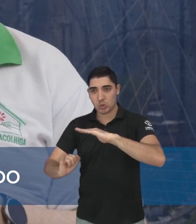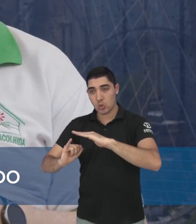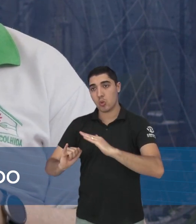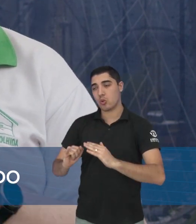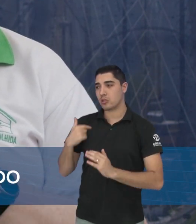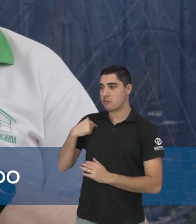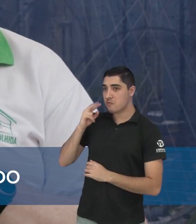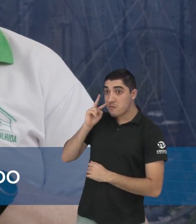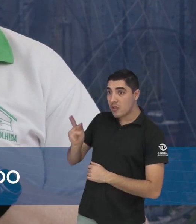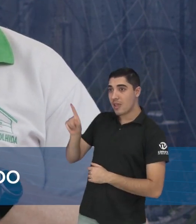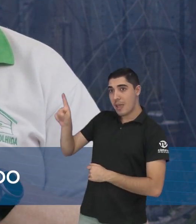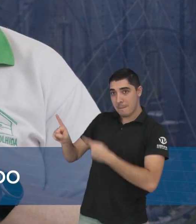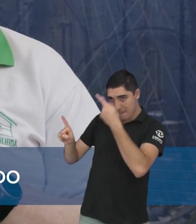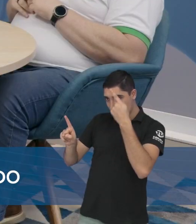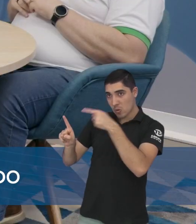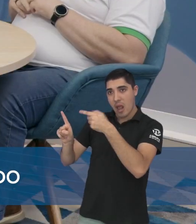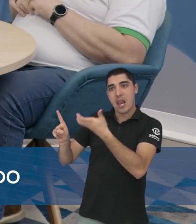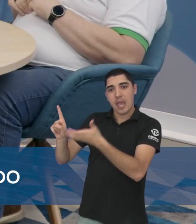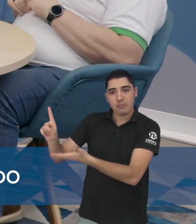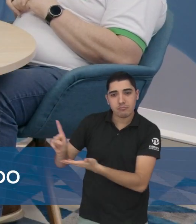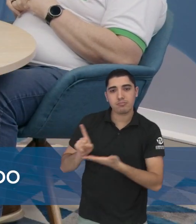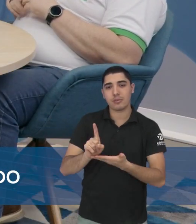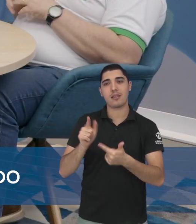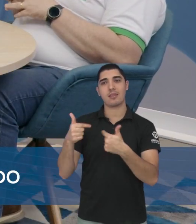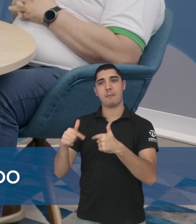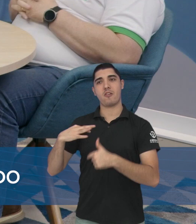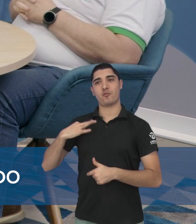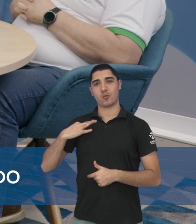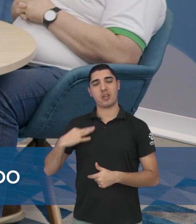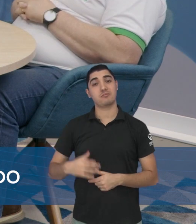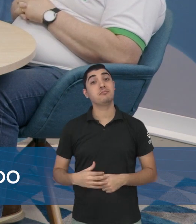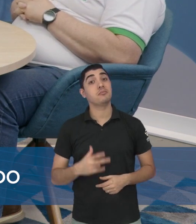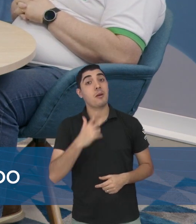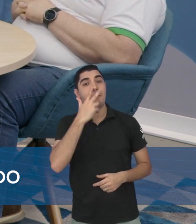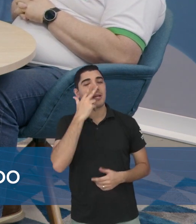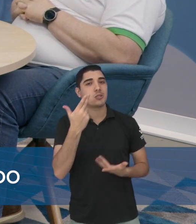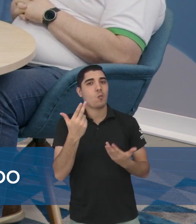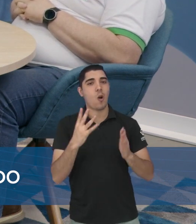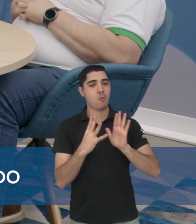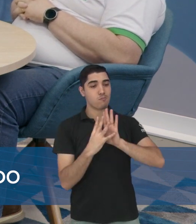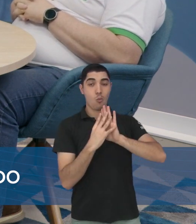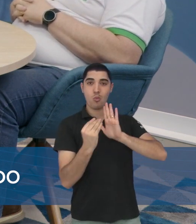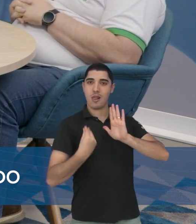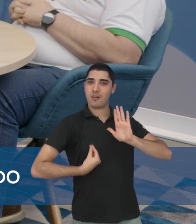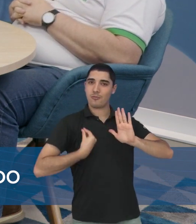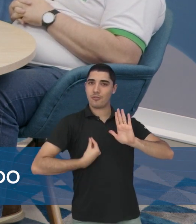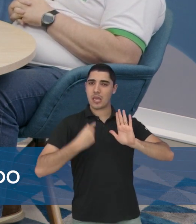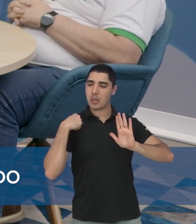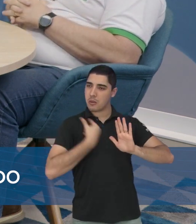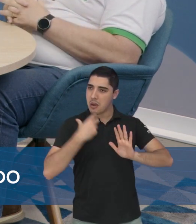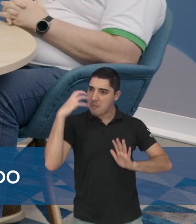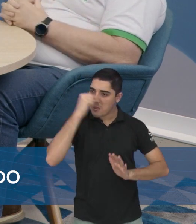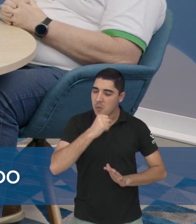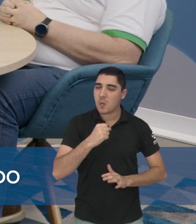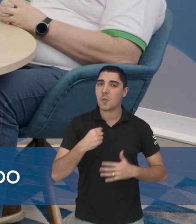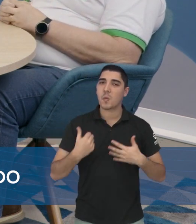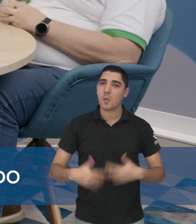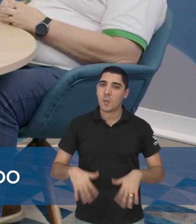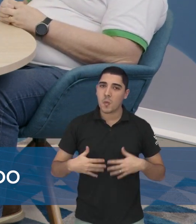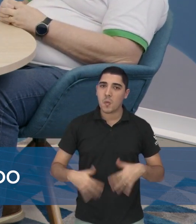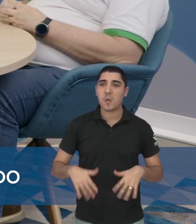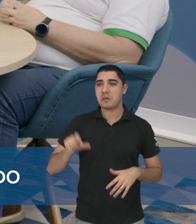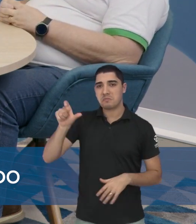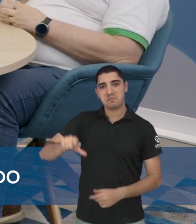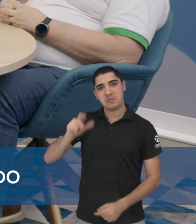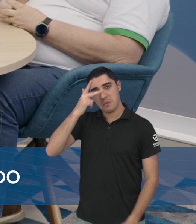pessoa atuando assim por meio de uma entidade social. Que é uma lição de vida para a gente. Muitas vezes a gente reclama, né, de umas coisas, ver